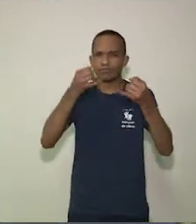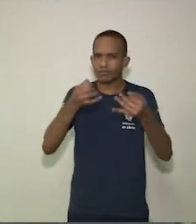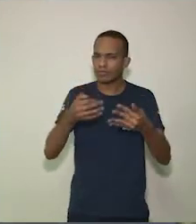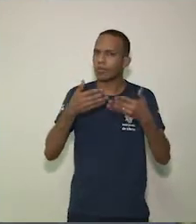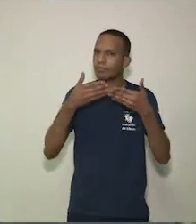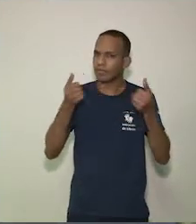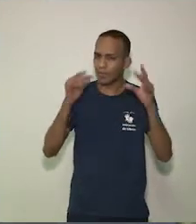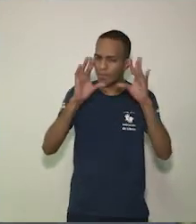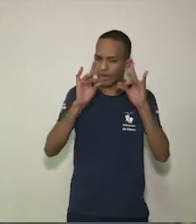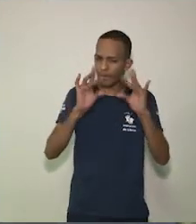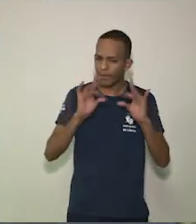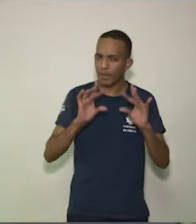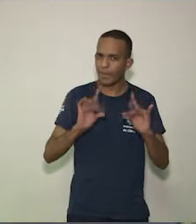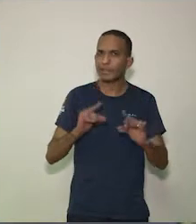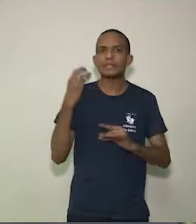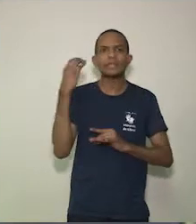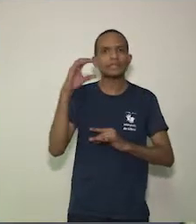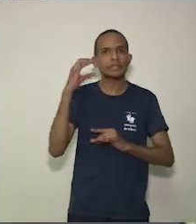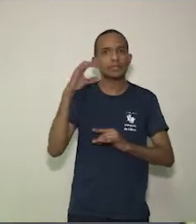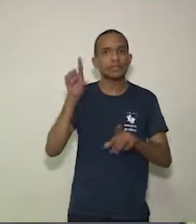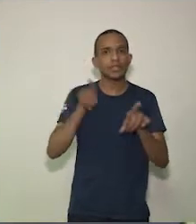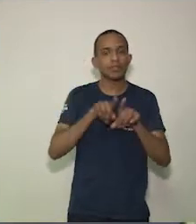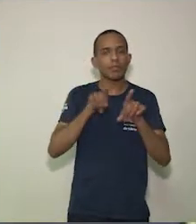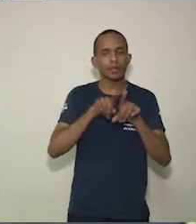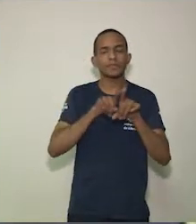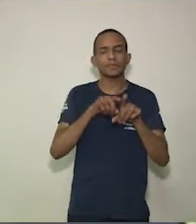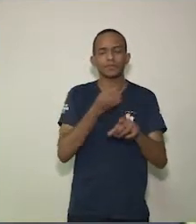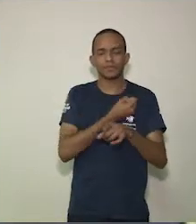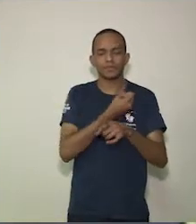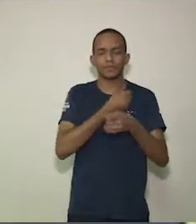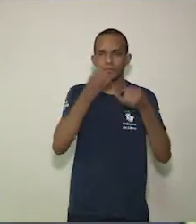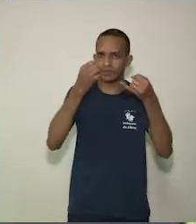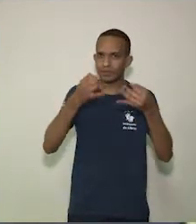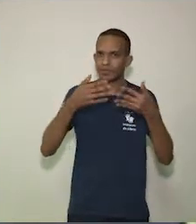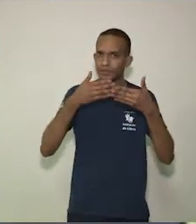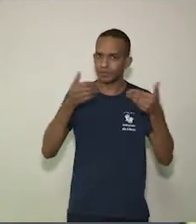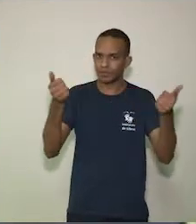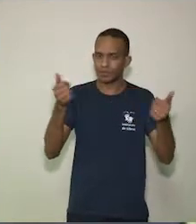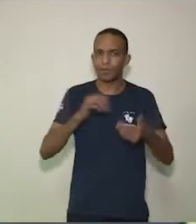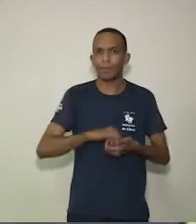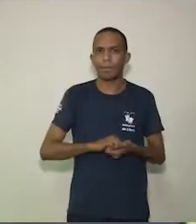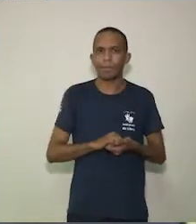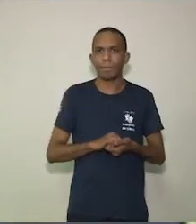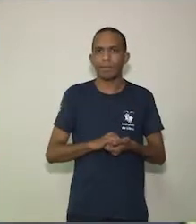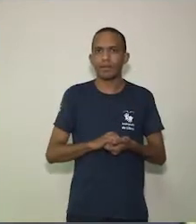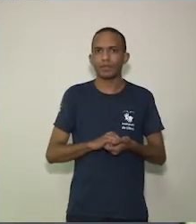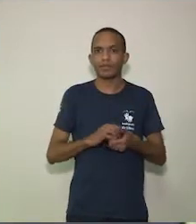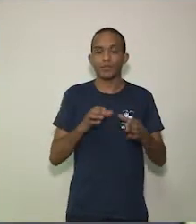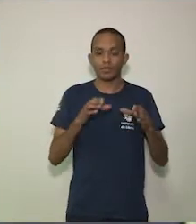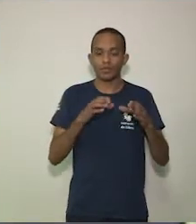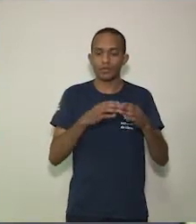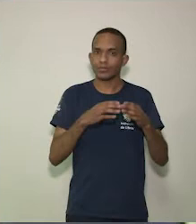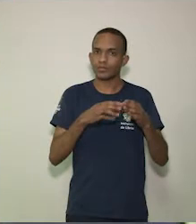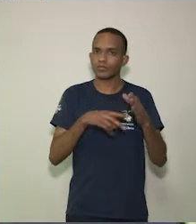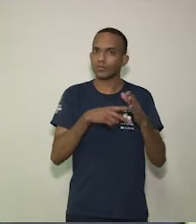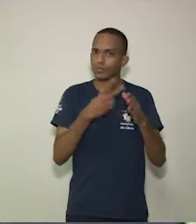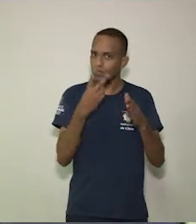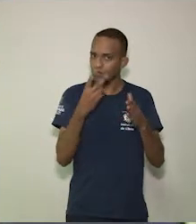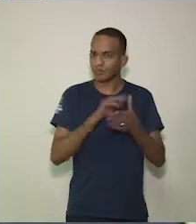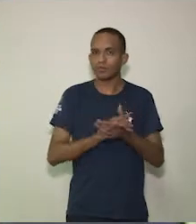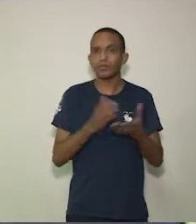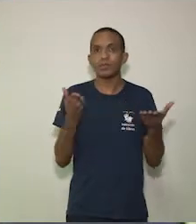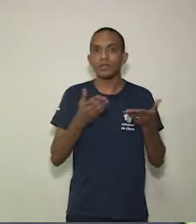mais científicos, explicar um pouco mais os números desta fase número 3. Pedir